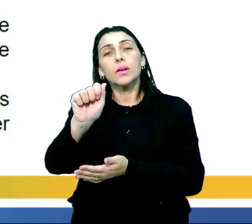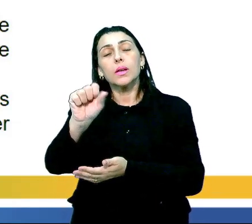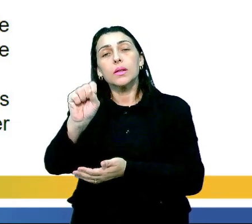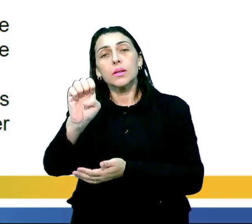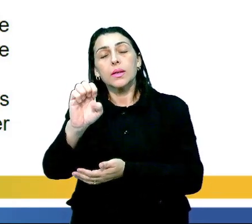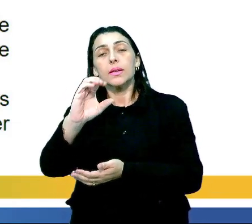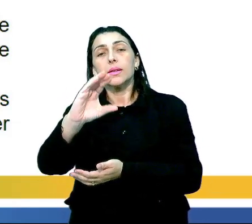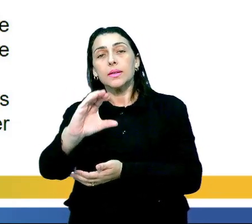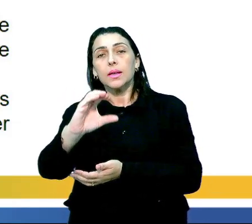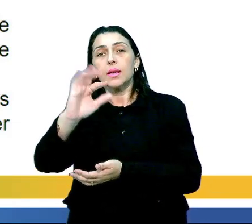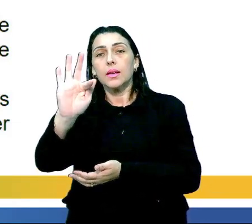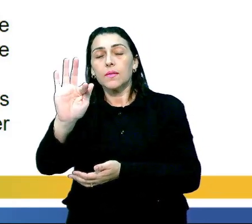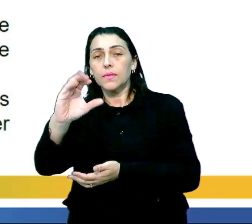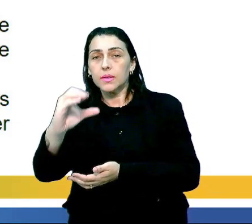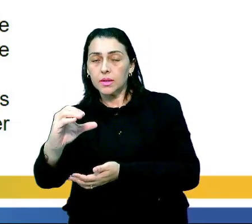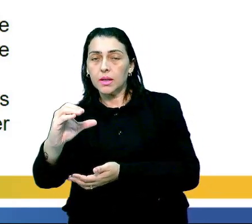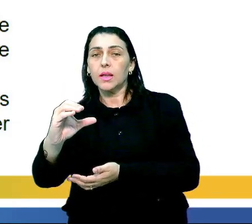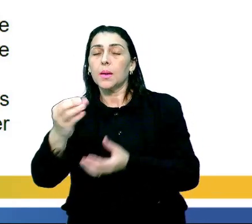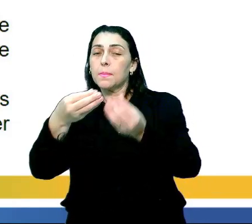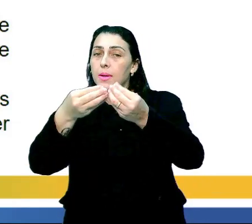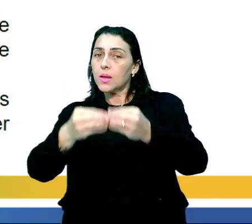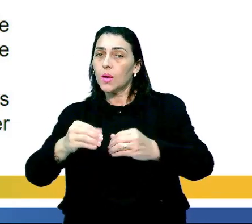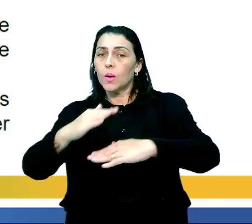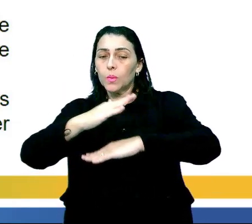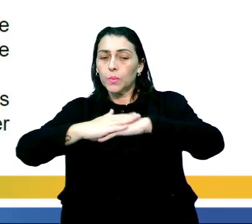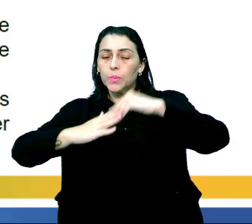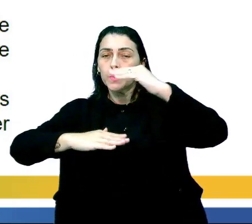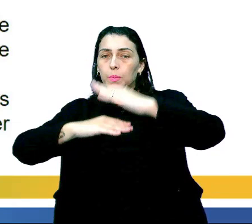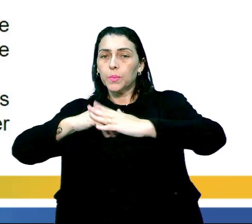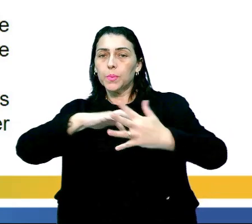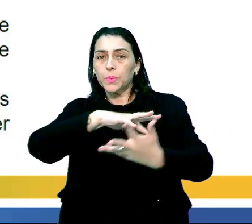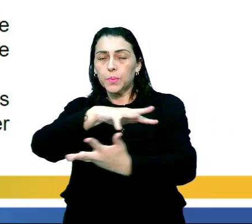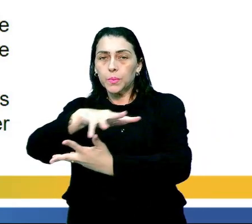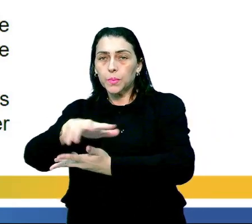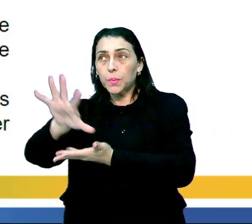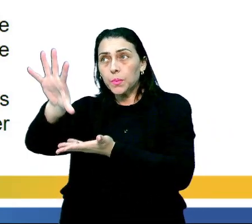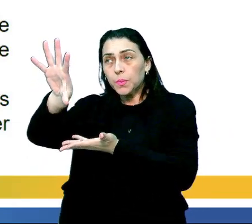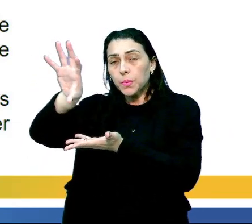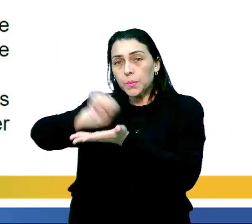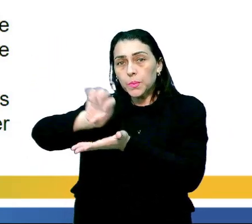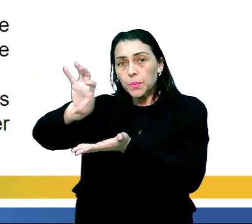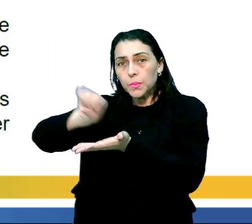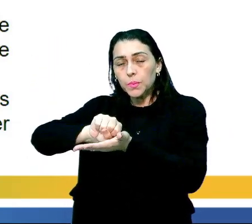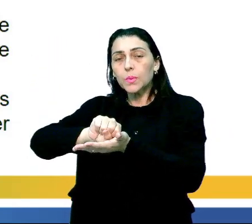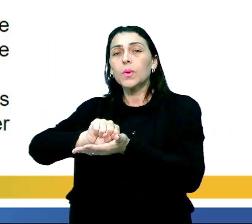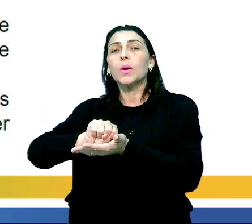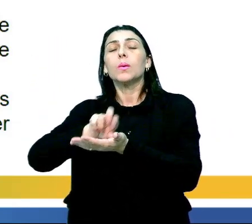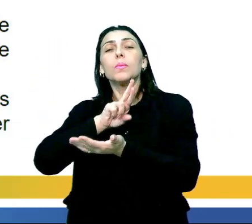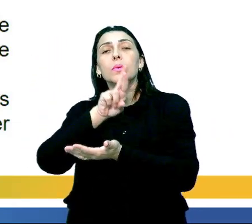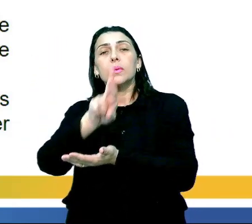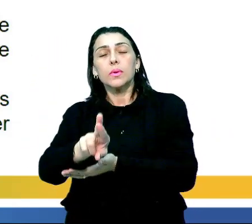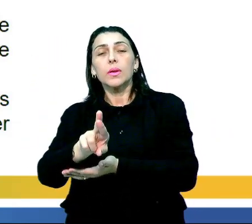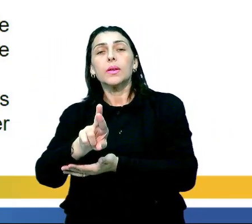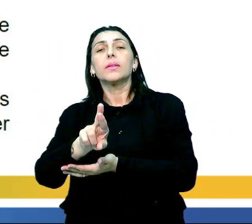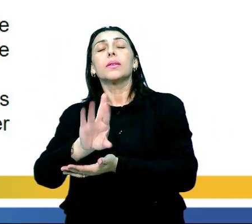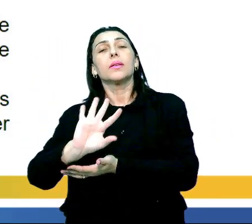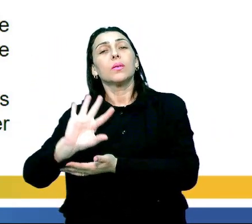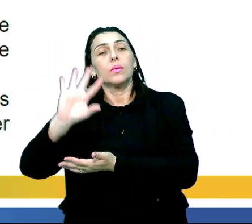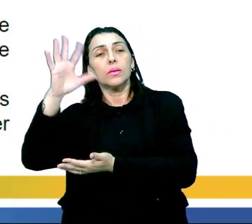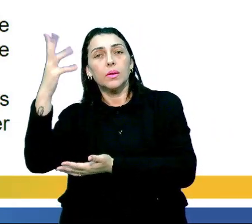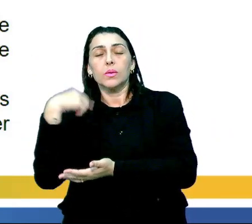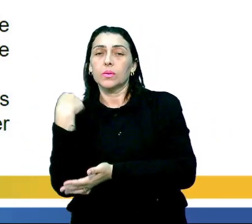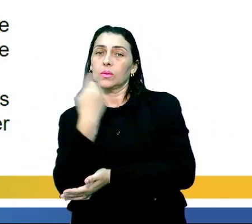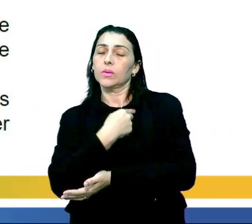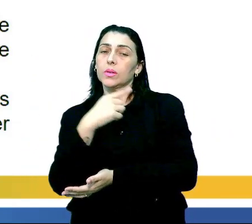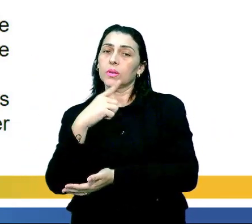como CFC, que agridem a camada da atmosfera que filtra os raios solares e, como resultado desse processo, a